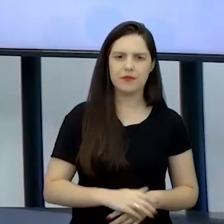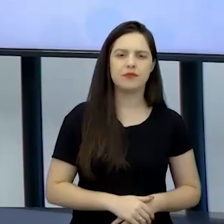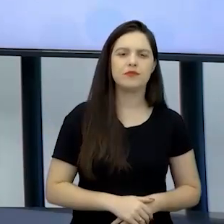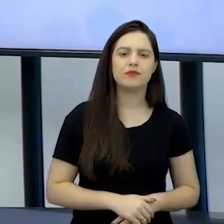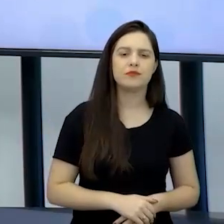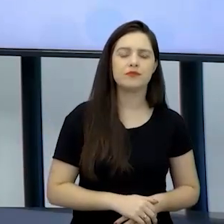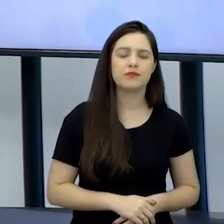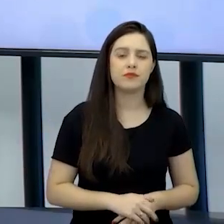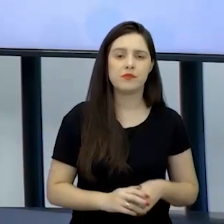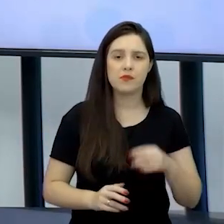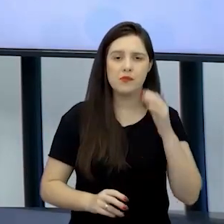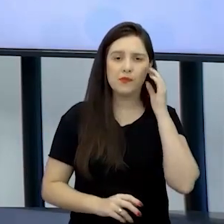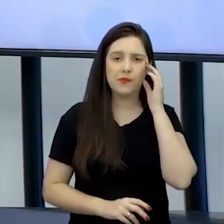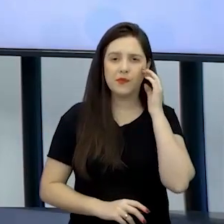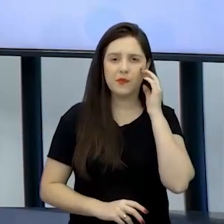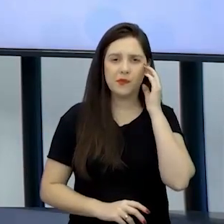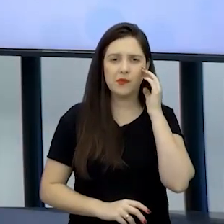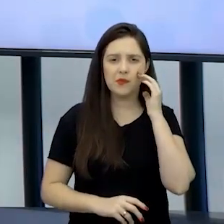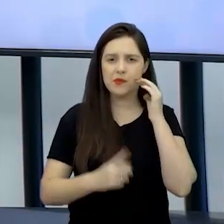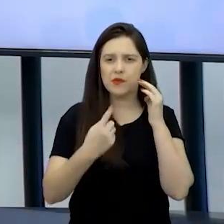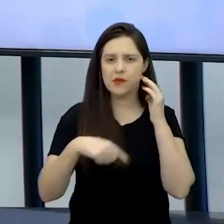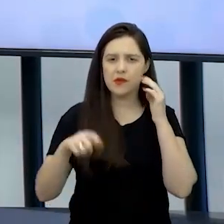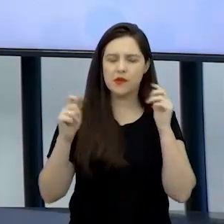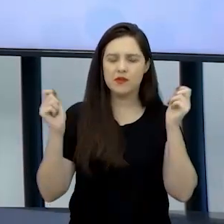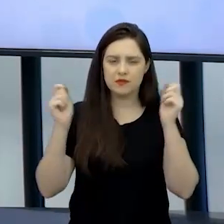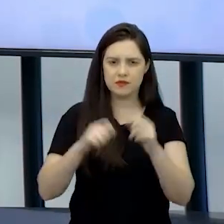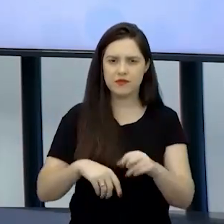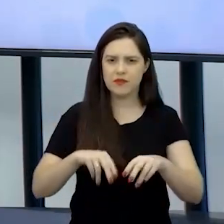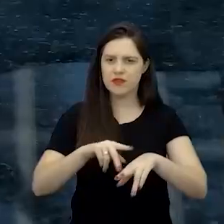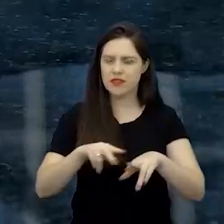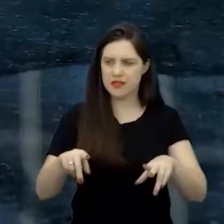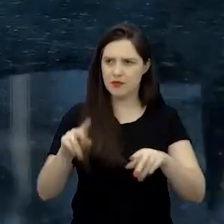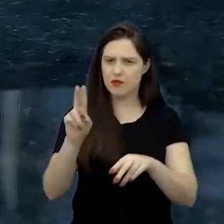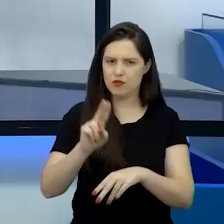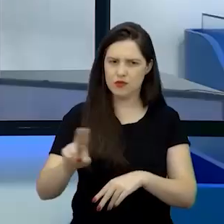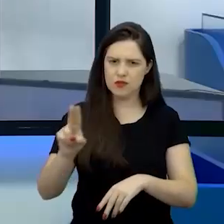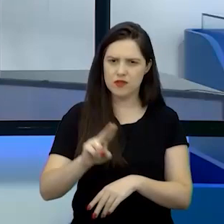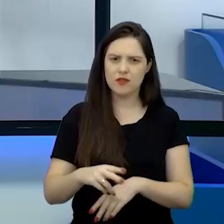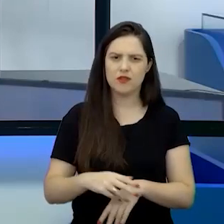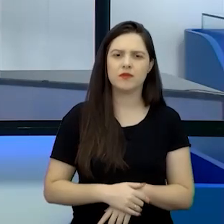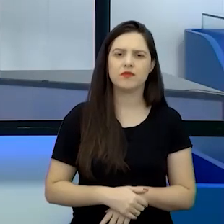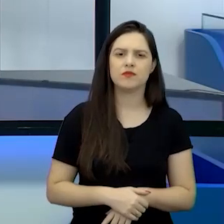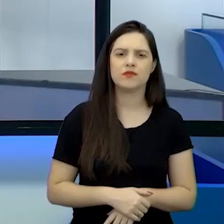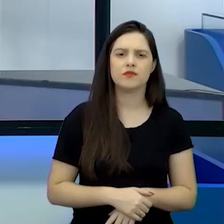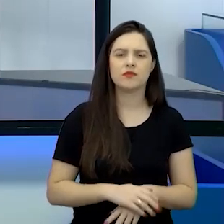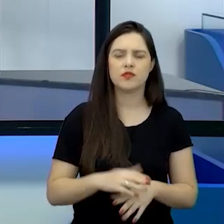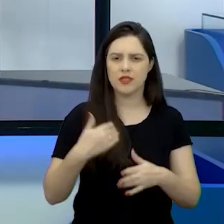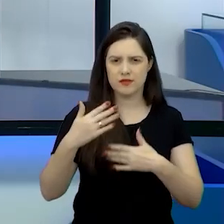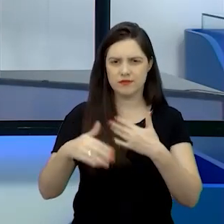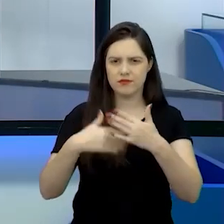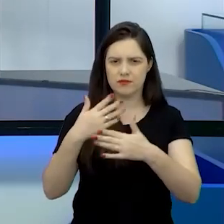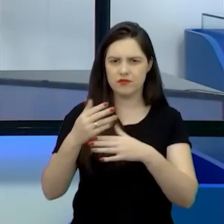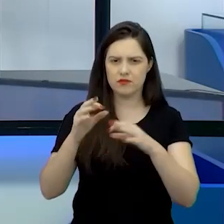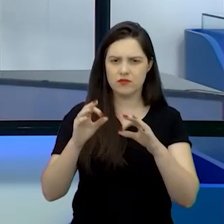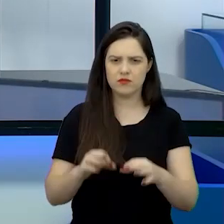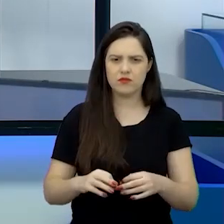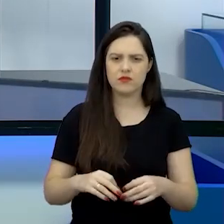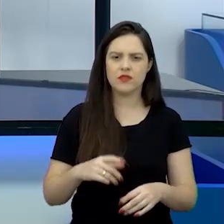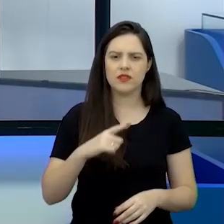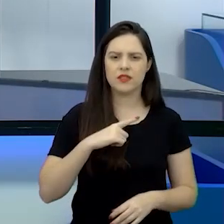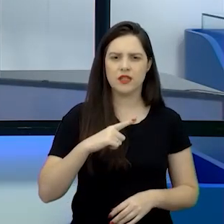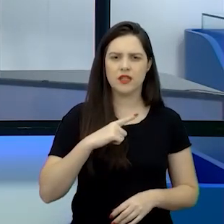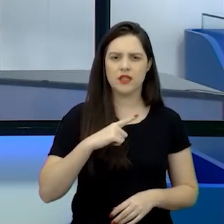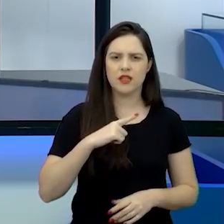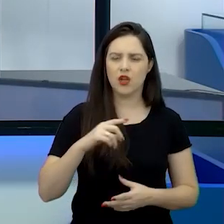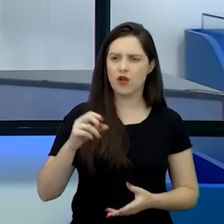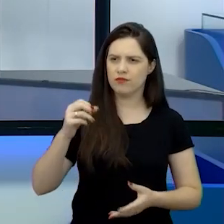aí, né? Os alunos, os estudantes adoram brincar com magnetismo, né? Brincadeira com ímã e assim por diante, tá vendo? Aqui,